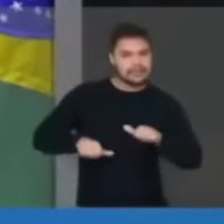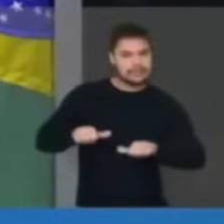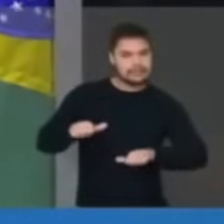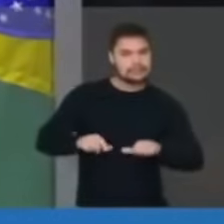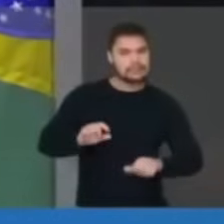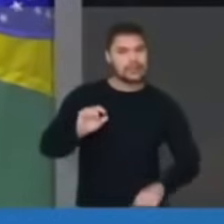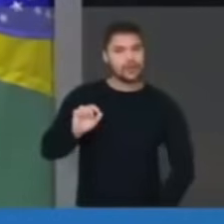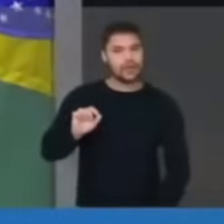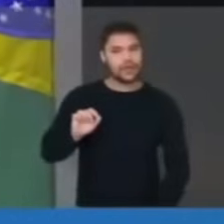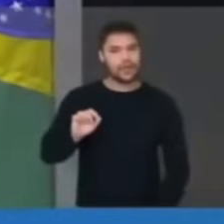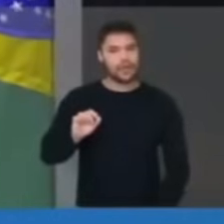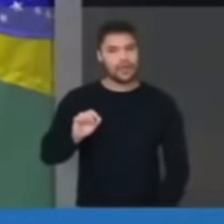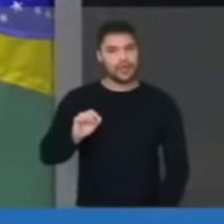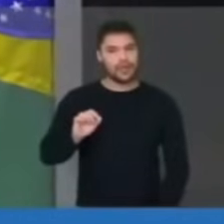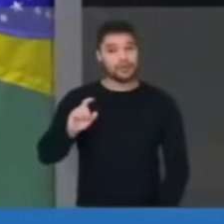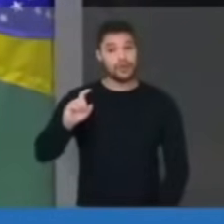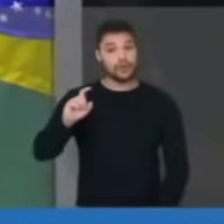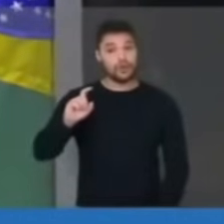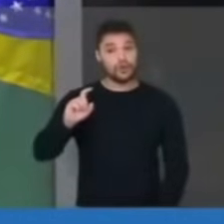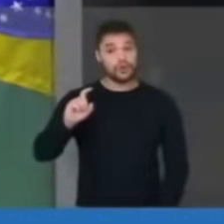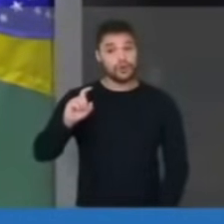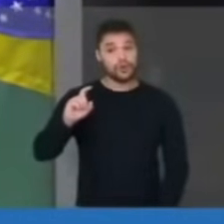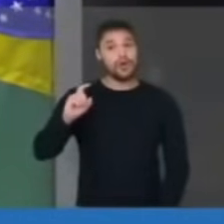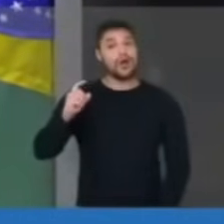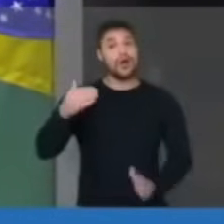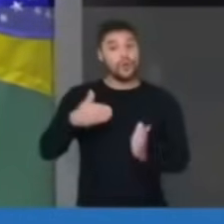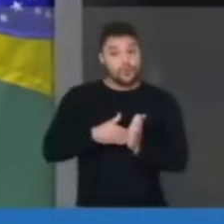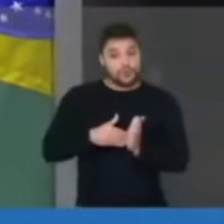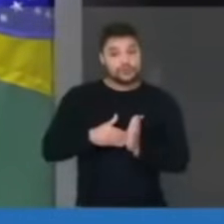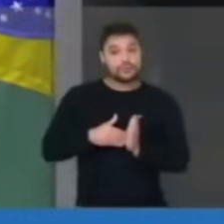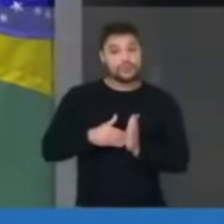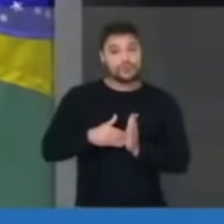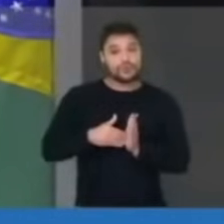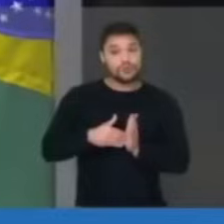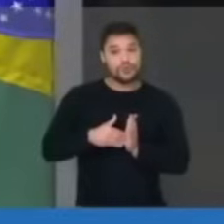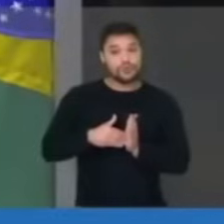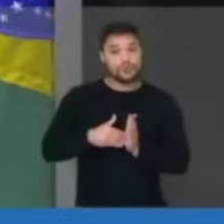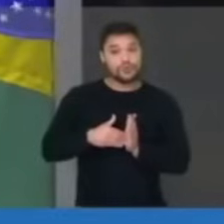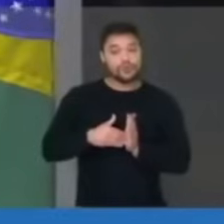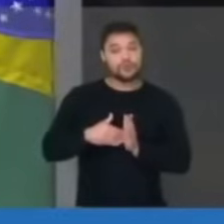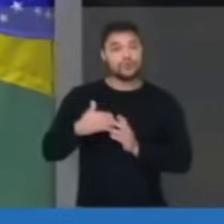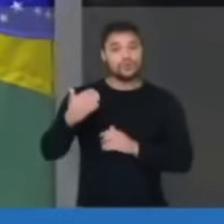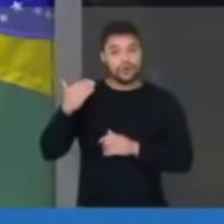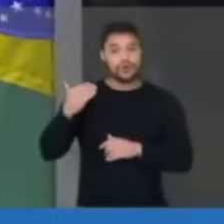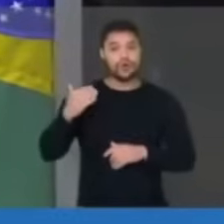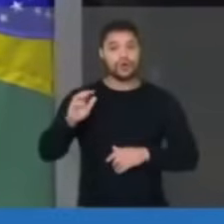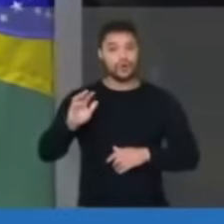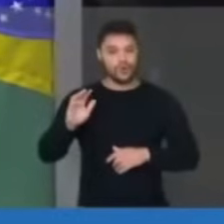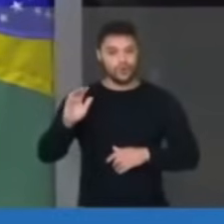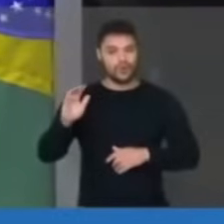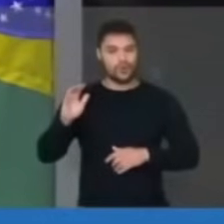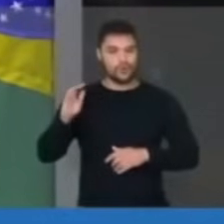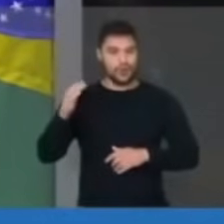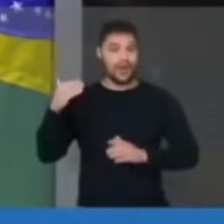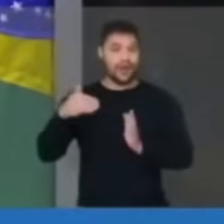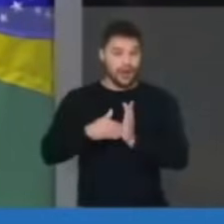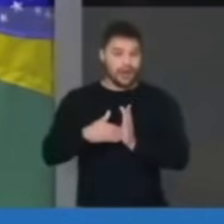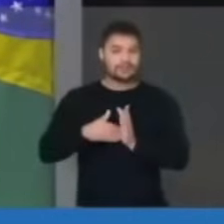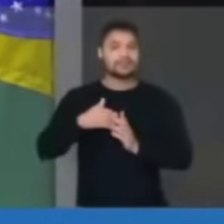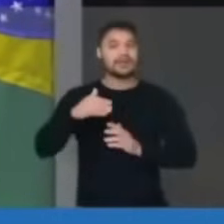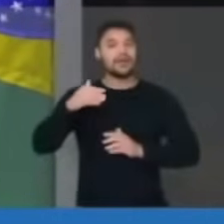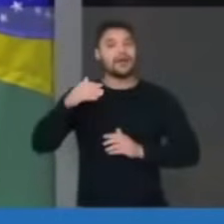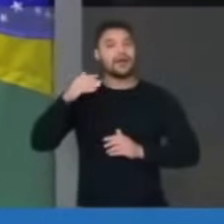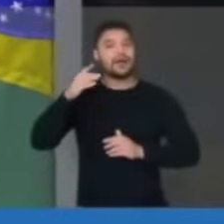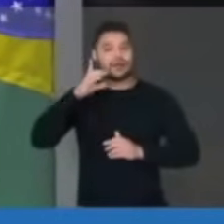que durante o último governo petista, antes da desgraça de Lula agora, quando Dilma era